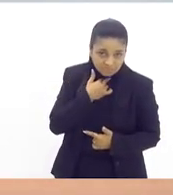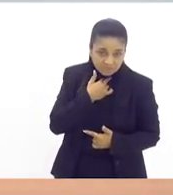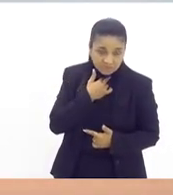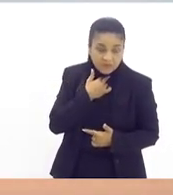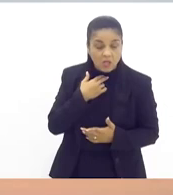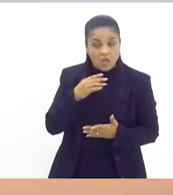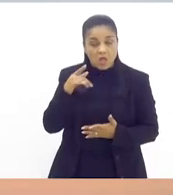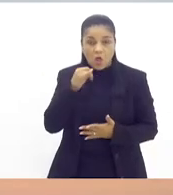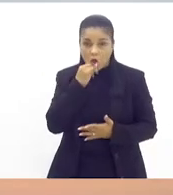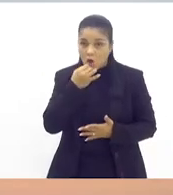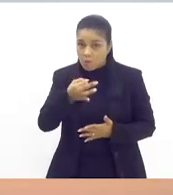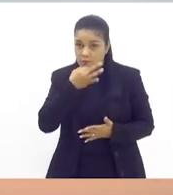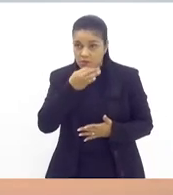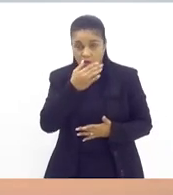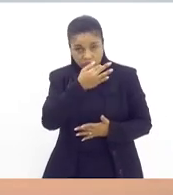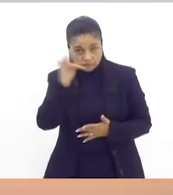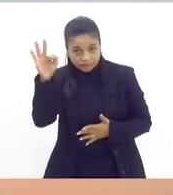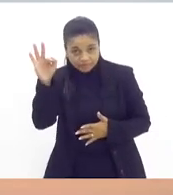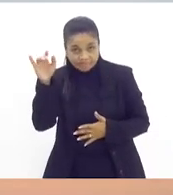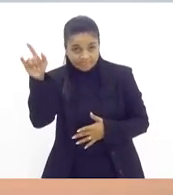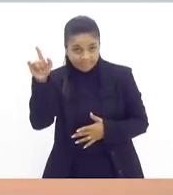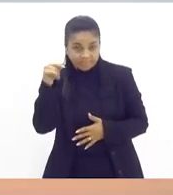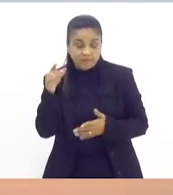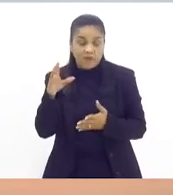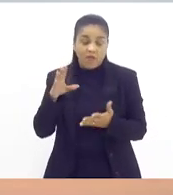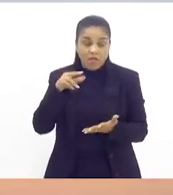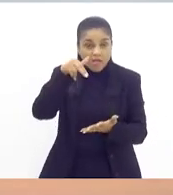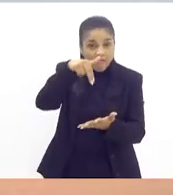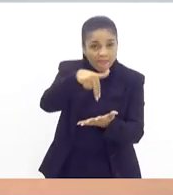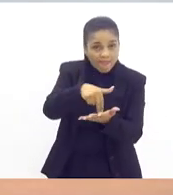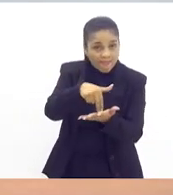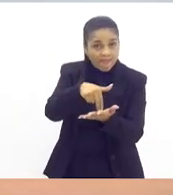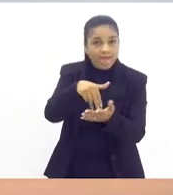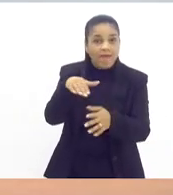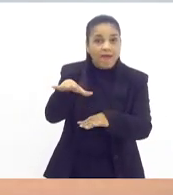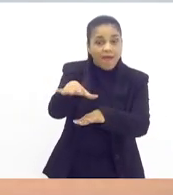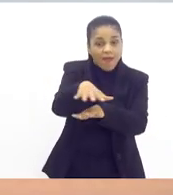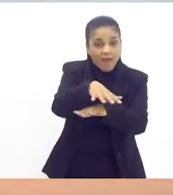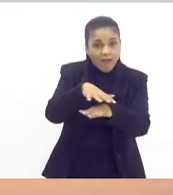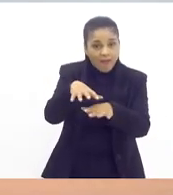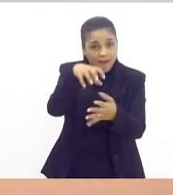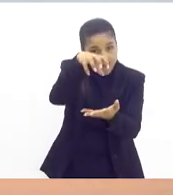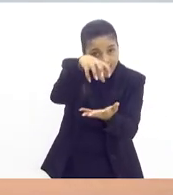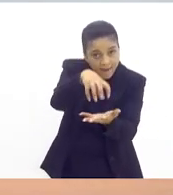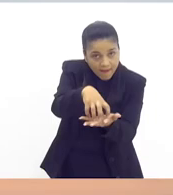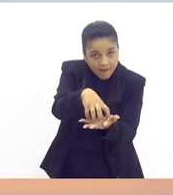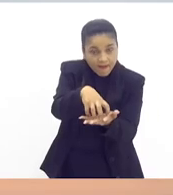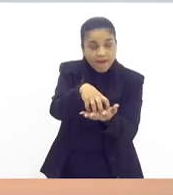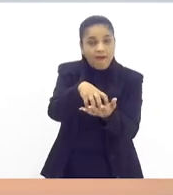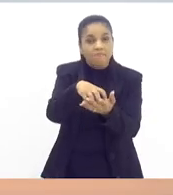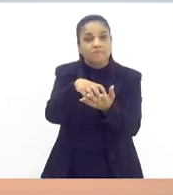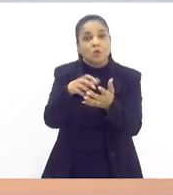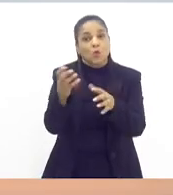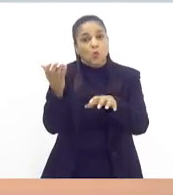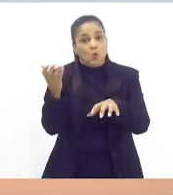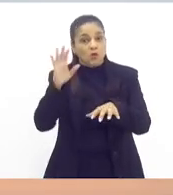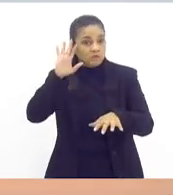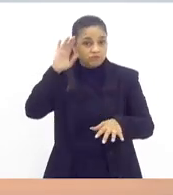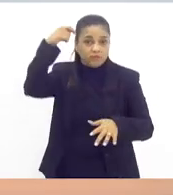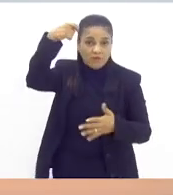centralizada. Deixar bem claro. A posição da União é a favor disso. Óbvio que a decisão final é do Congresso. A nossa posição, eu acho que